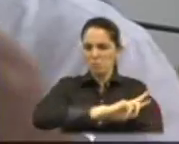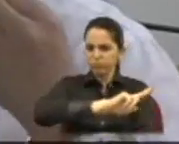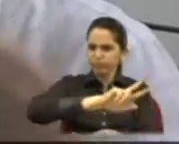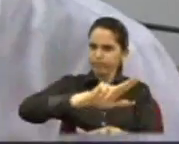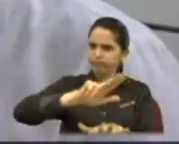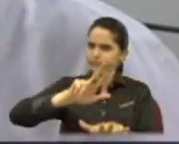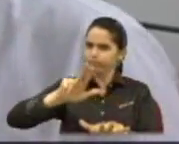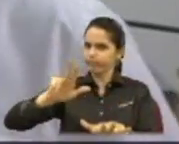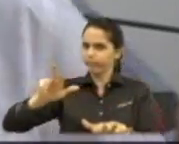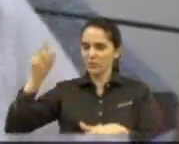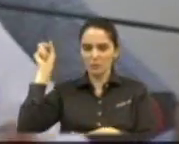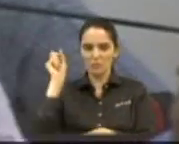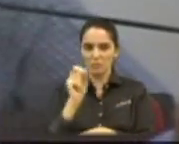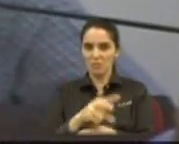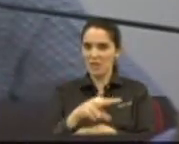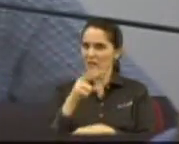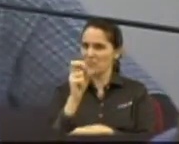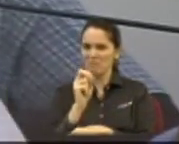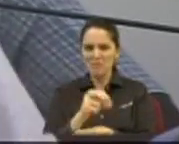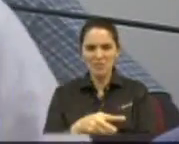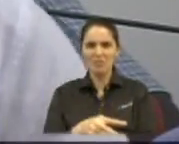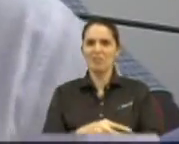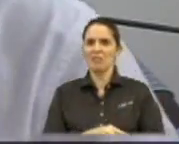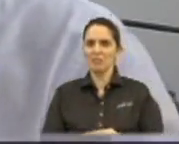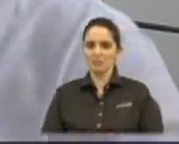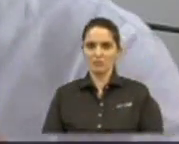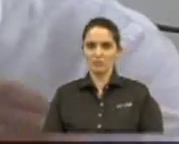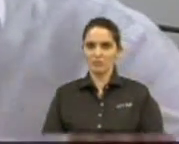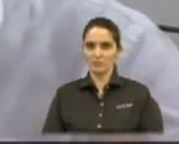periódica. Tabela periódica são elementos